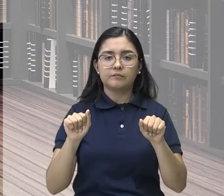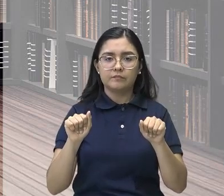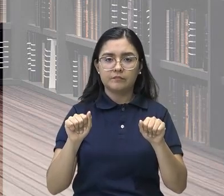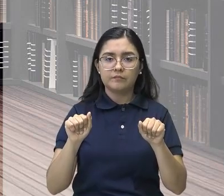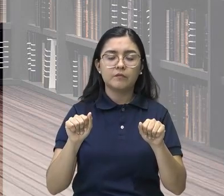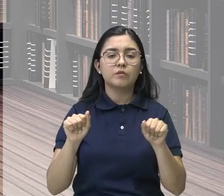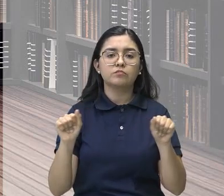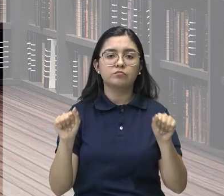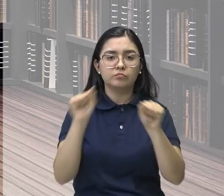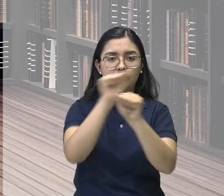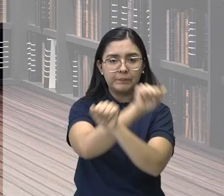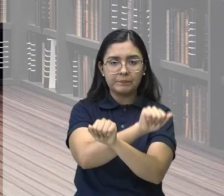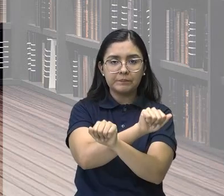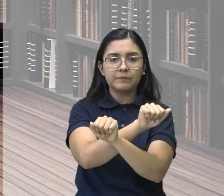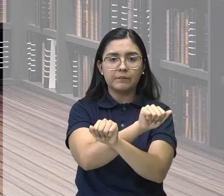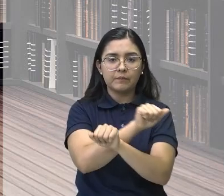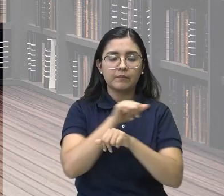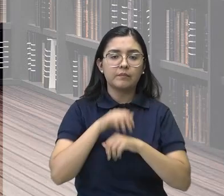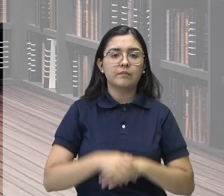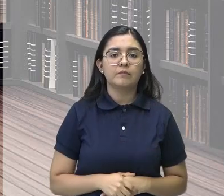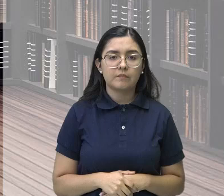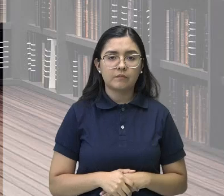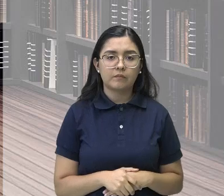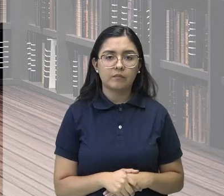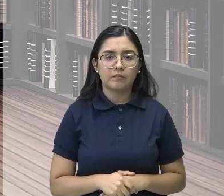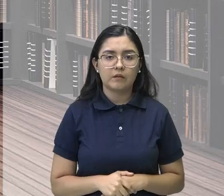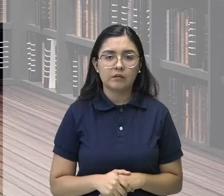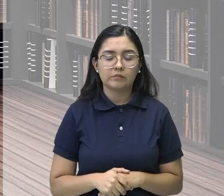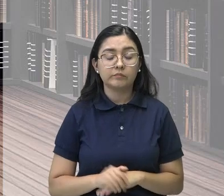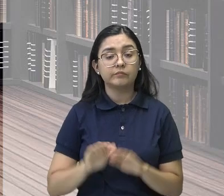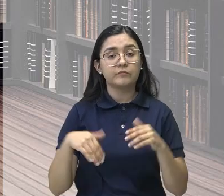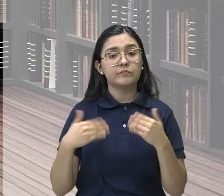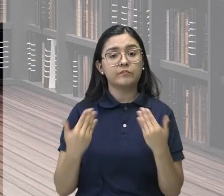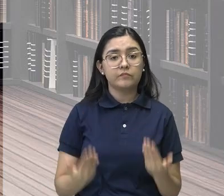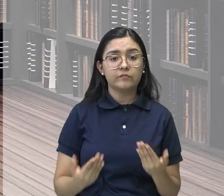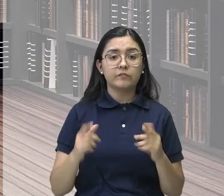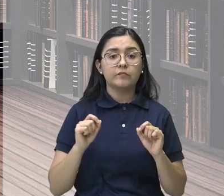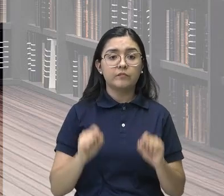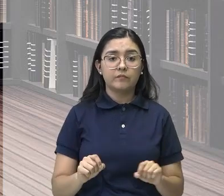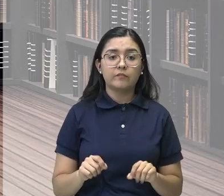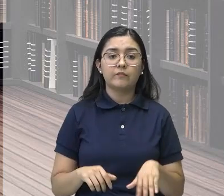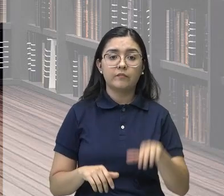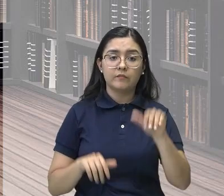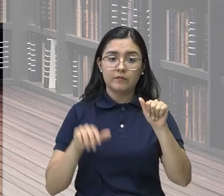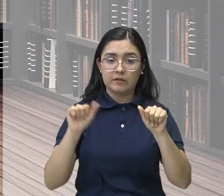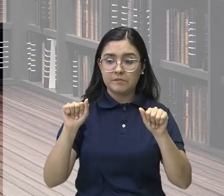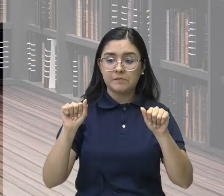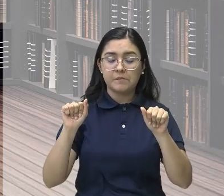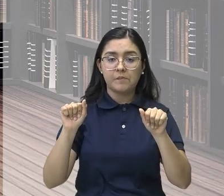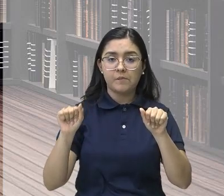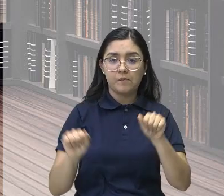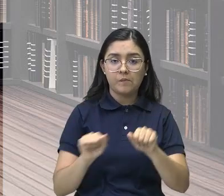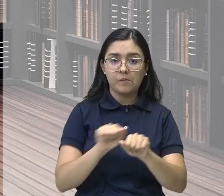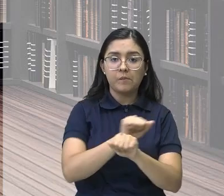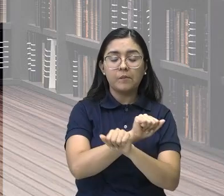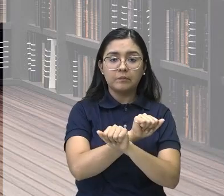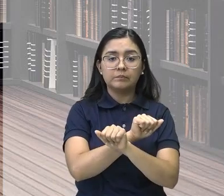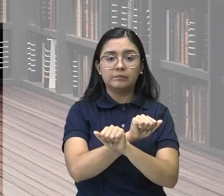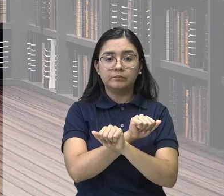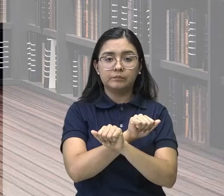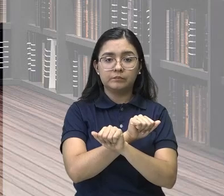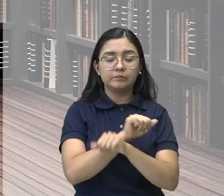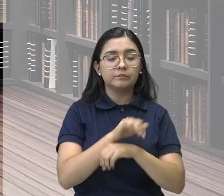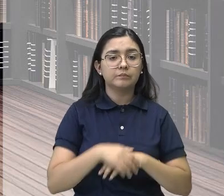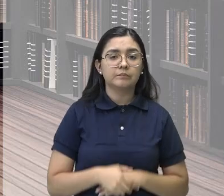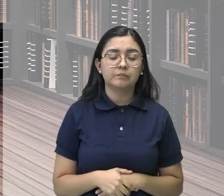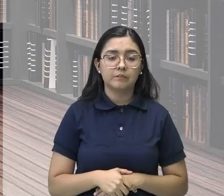trocar apenas as letras A de posição. Então, eu pego a segunda e boto na quarta posição, e eu pego a